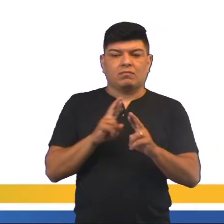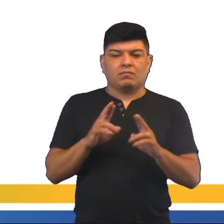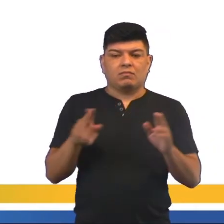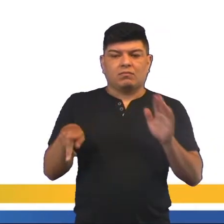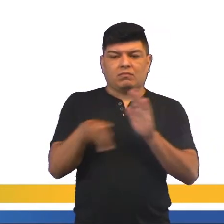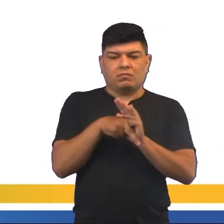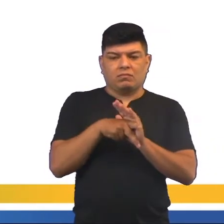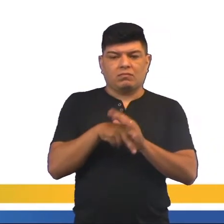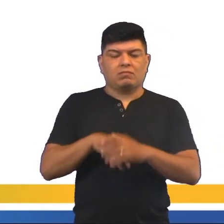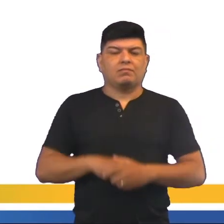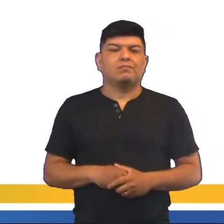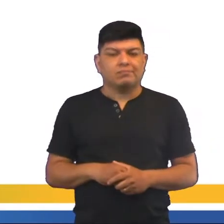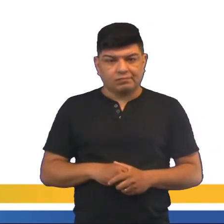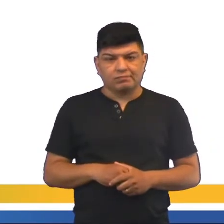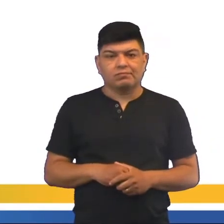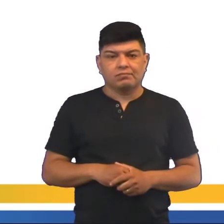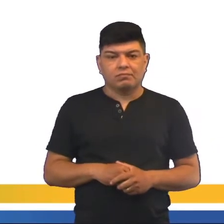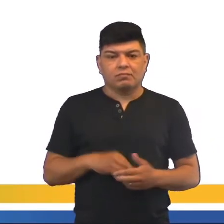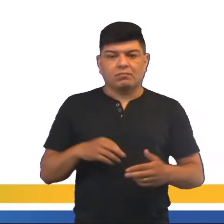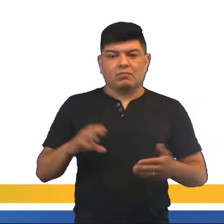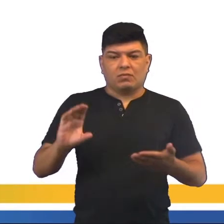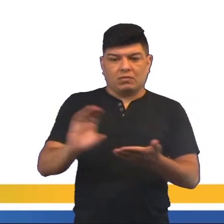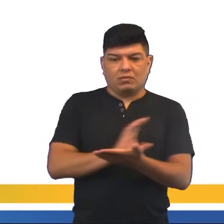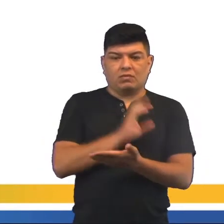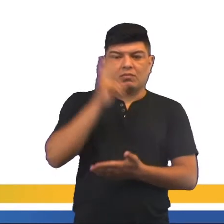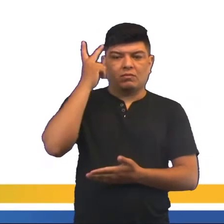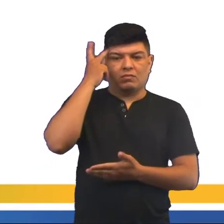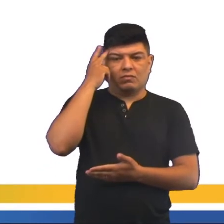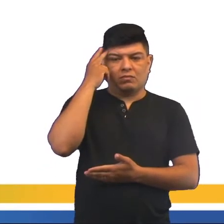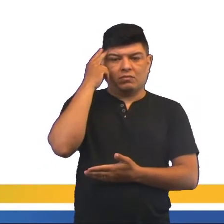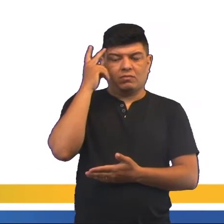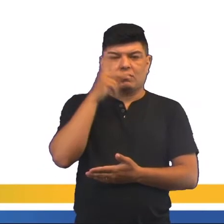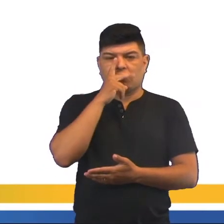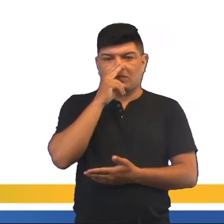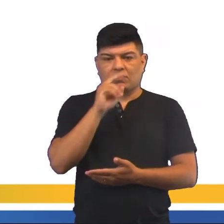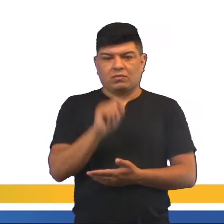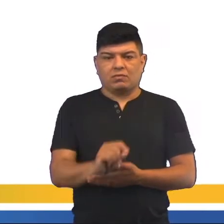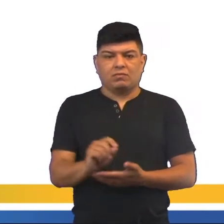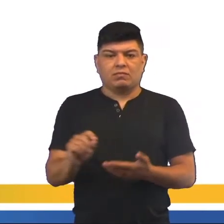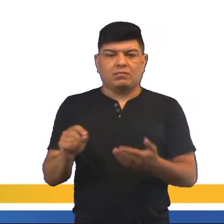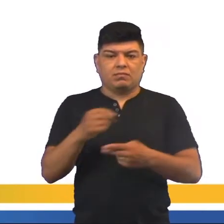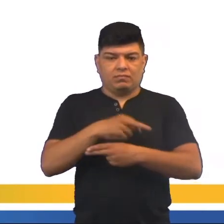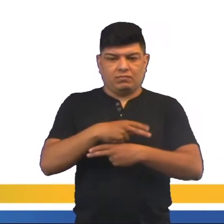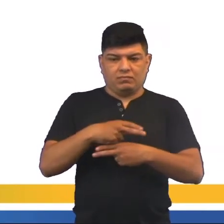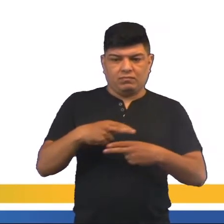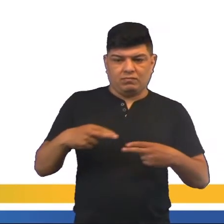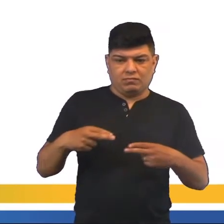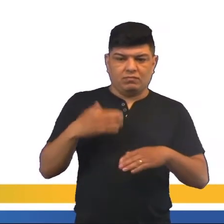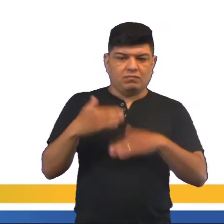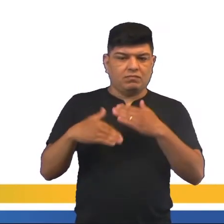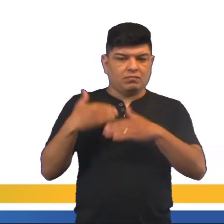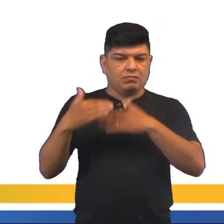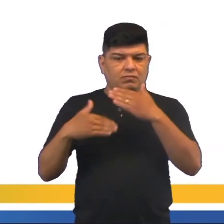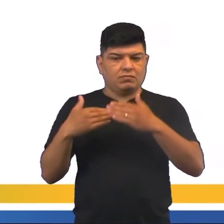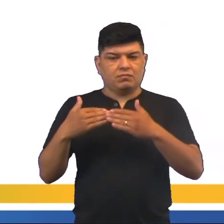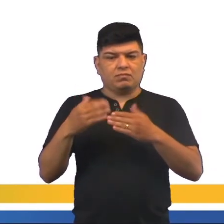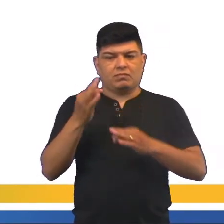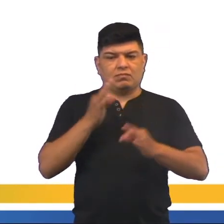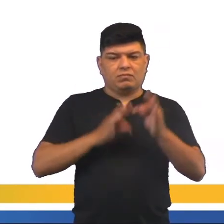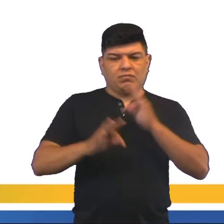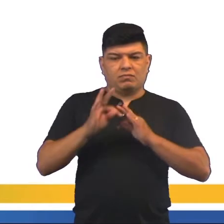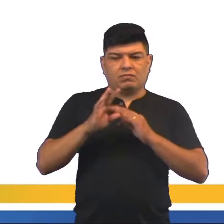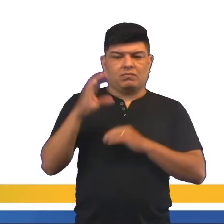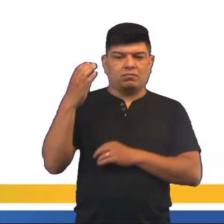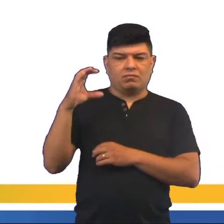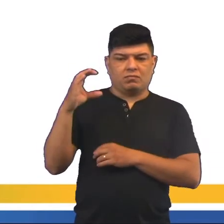meio, A apropriação dos recursos naturais, para viabilizar as produções e os avanços,